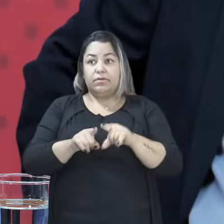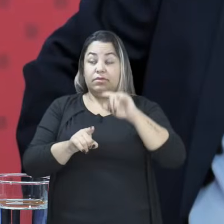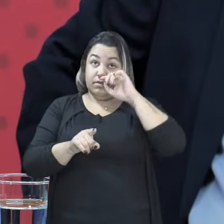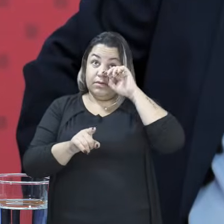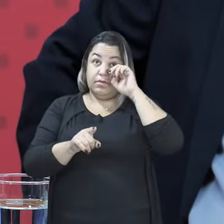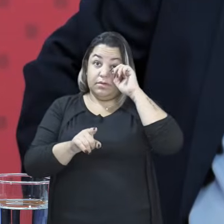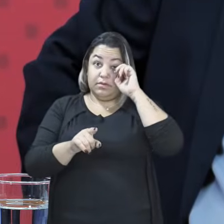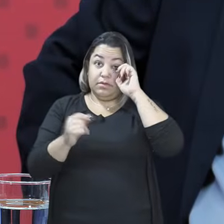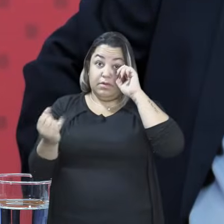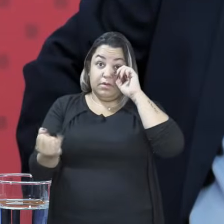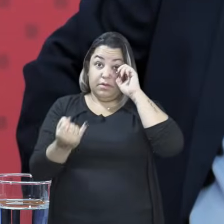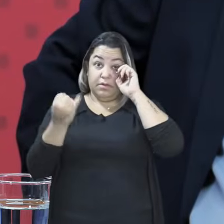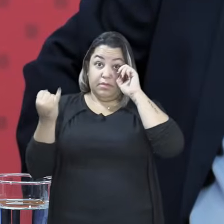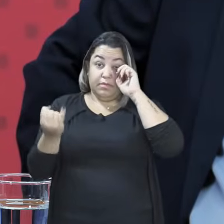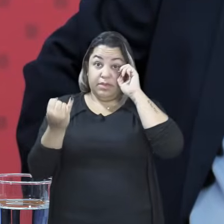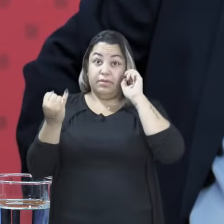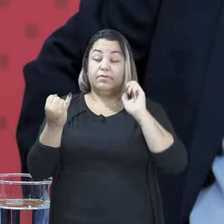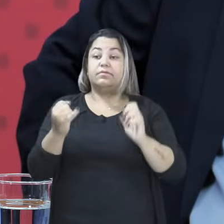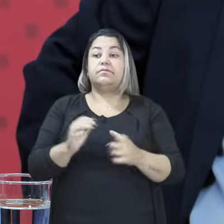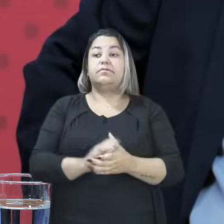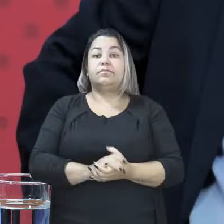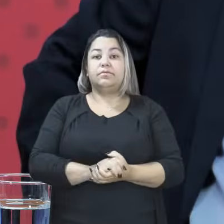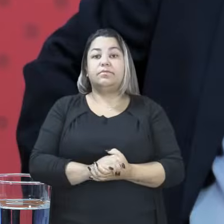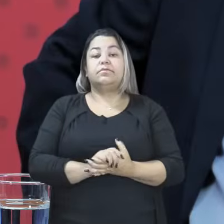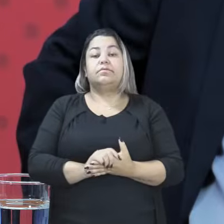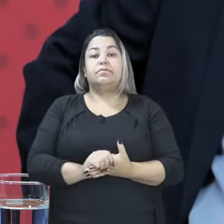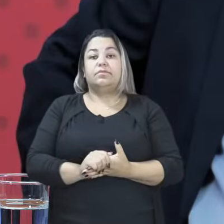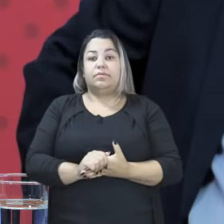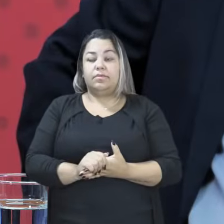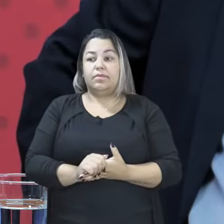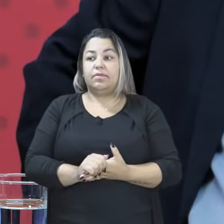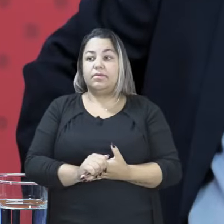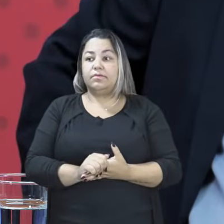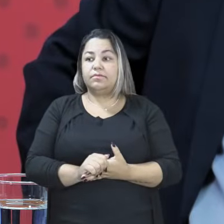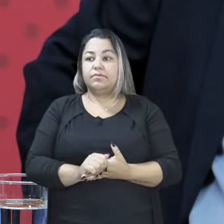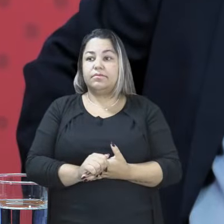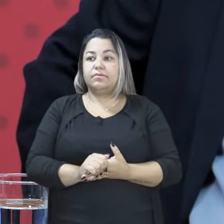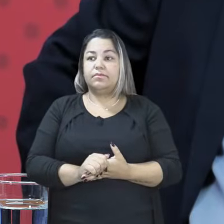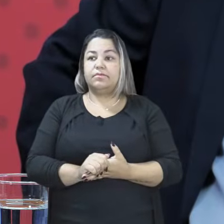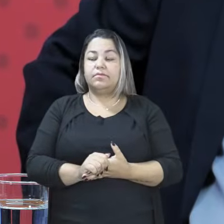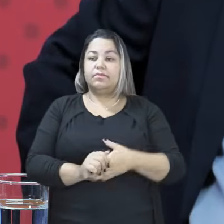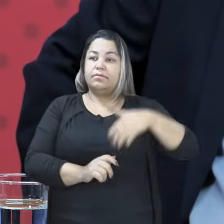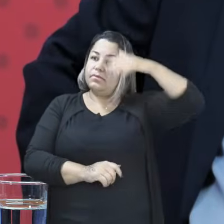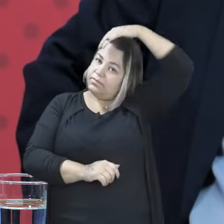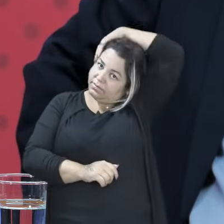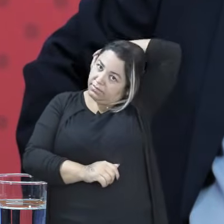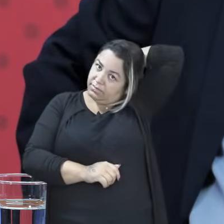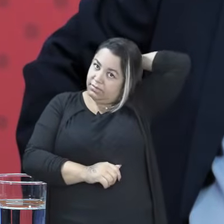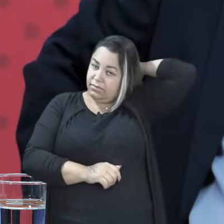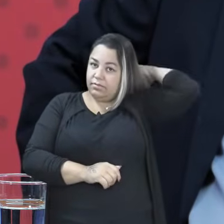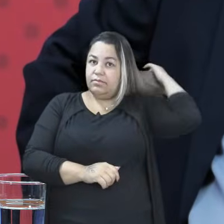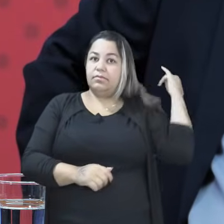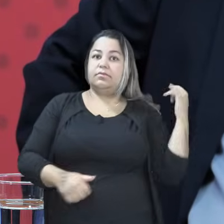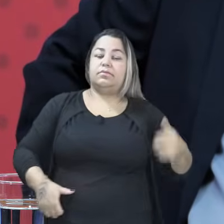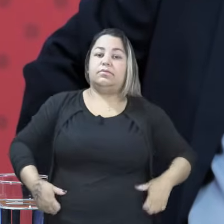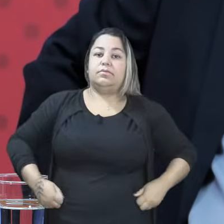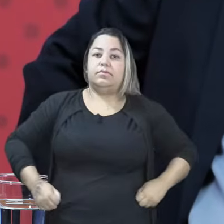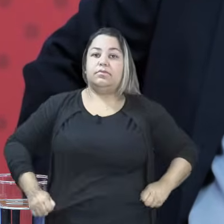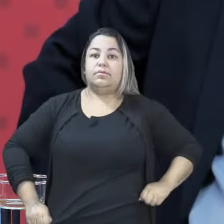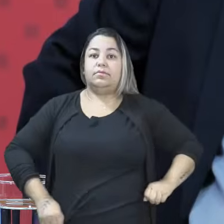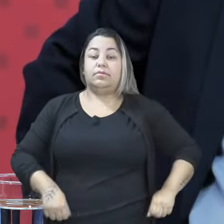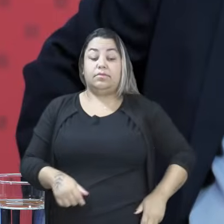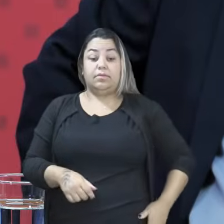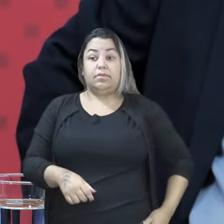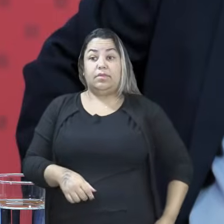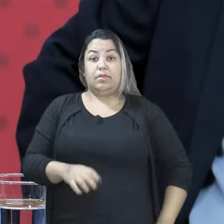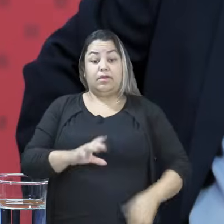medida importante. Nós temos que aprofundar o debate da